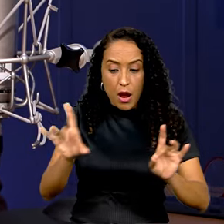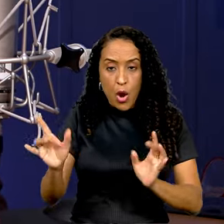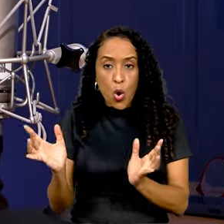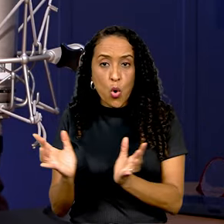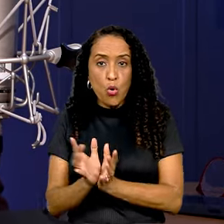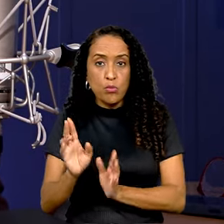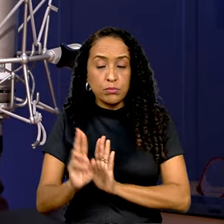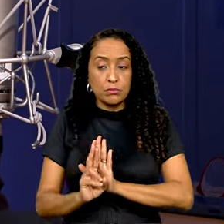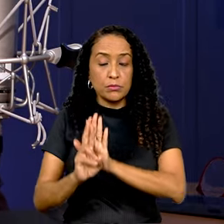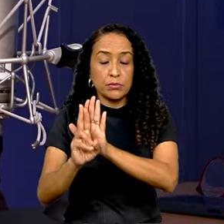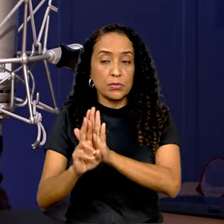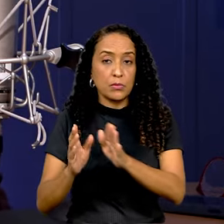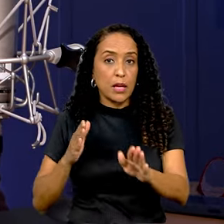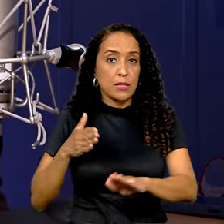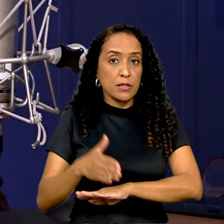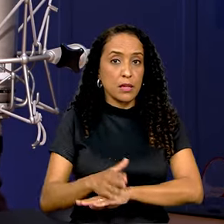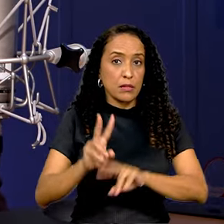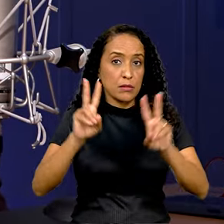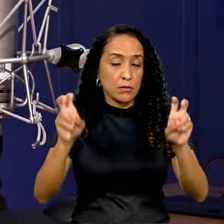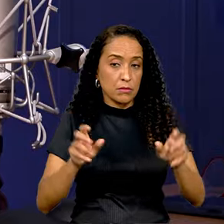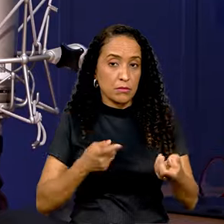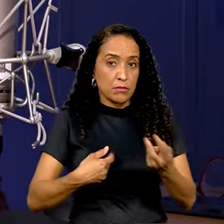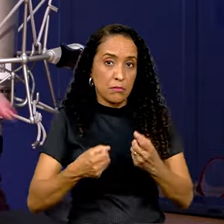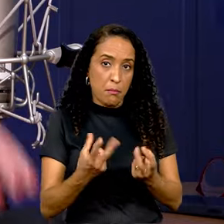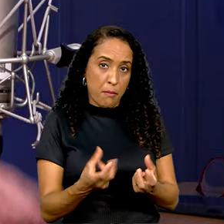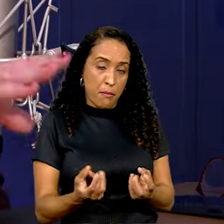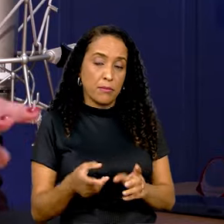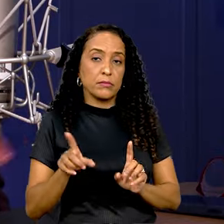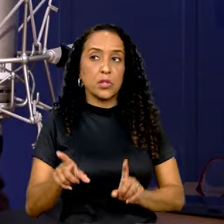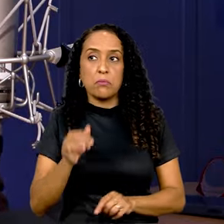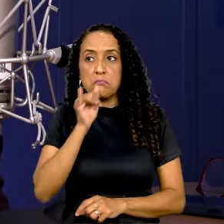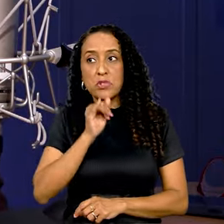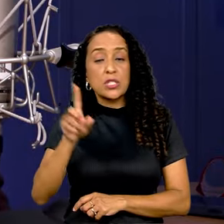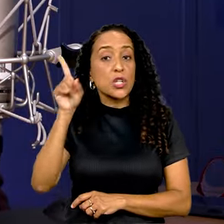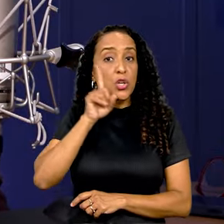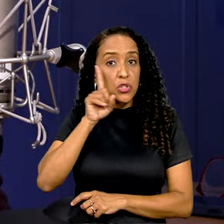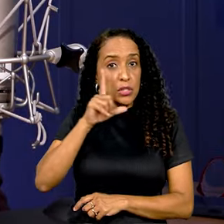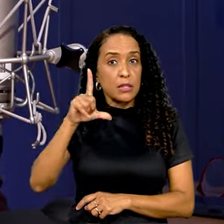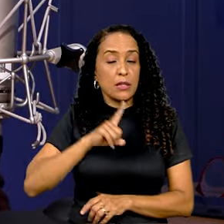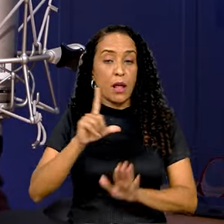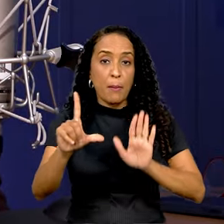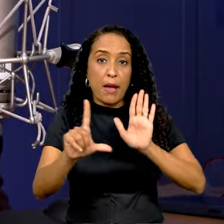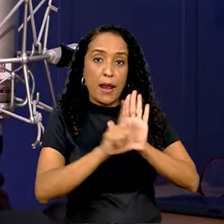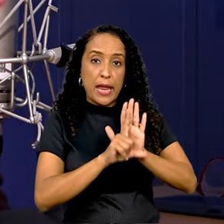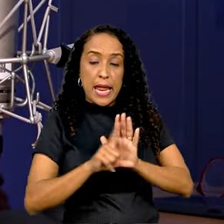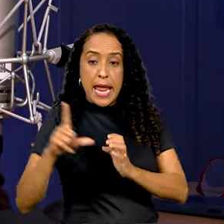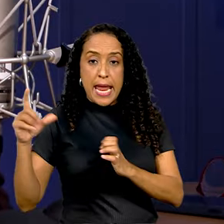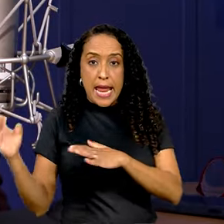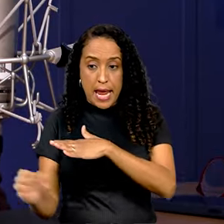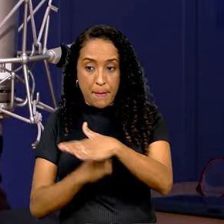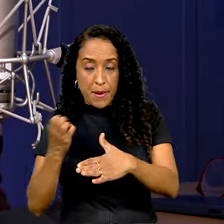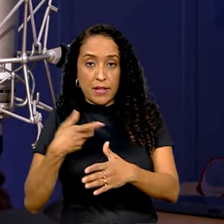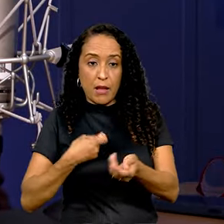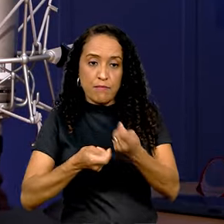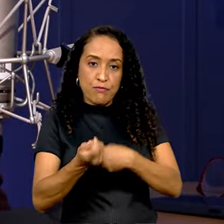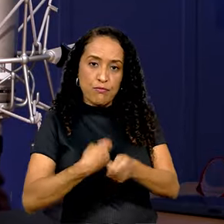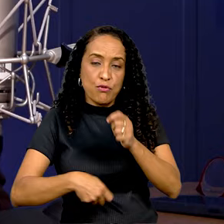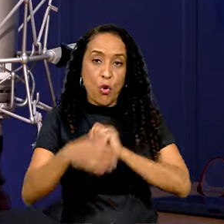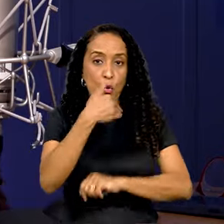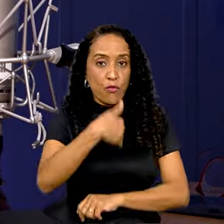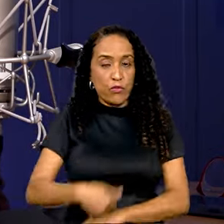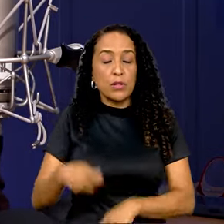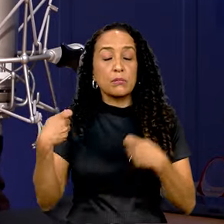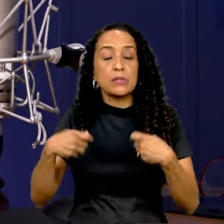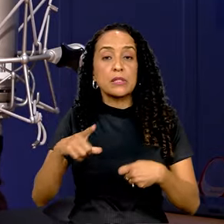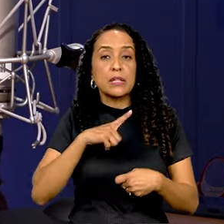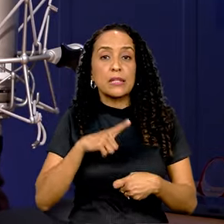representados em acesso a mercado tá então nos Estados Unidos Por exemplo tem uma lei que empresas que querem fazer negócios com o governo